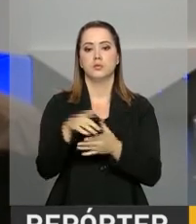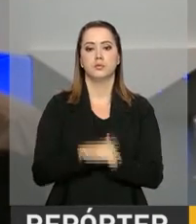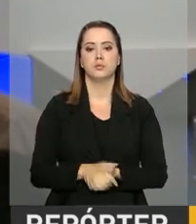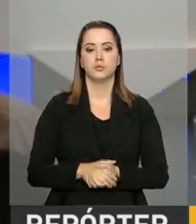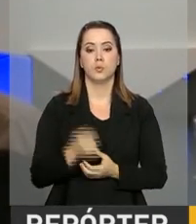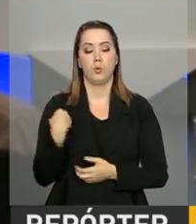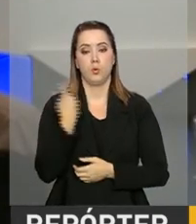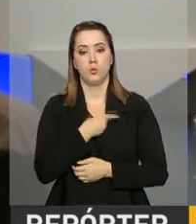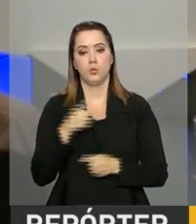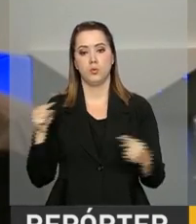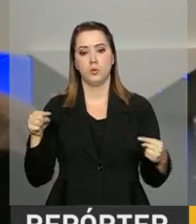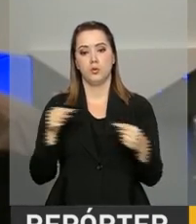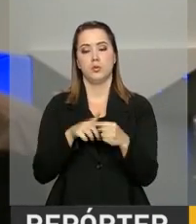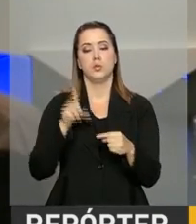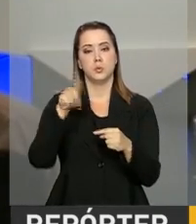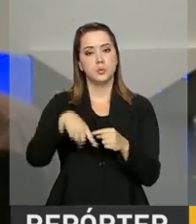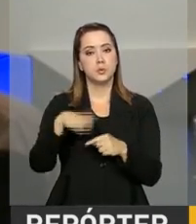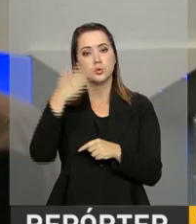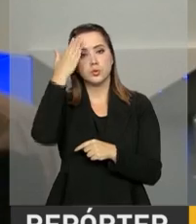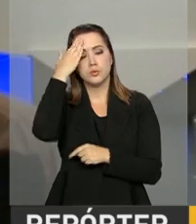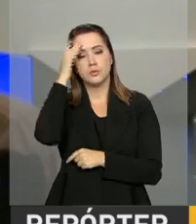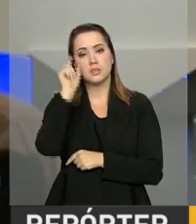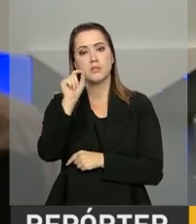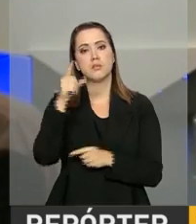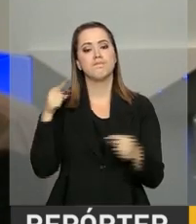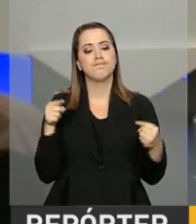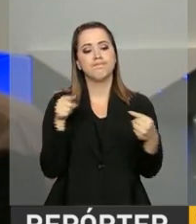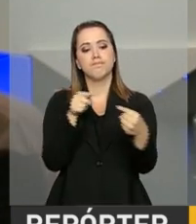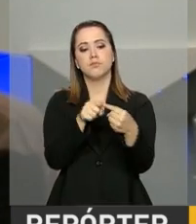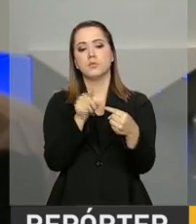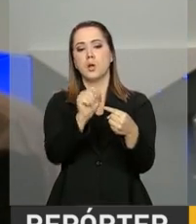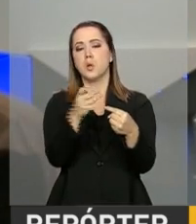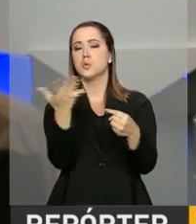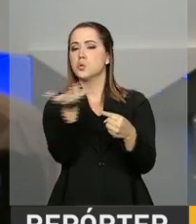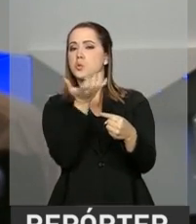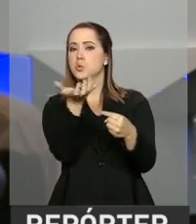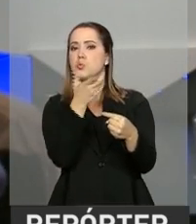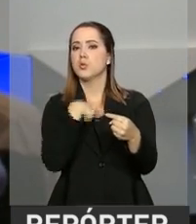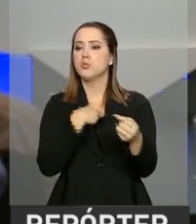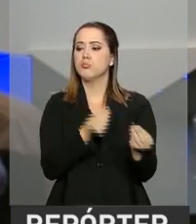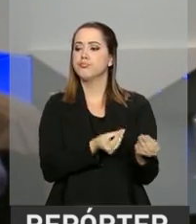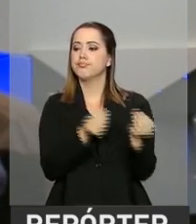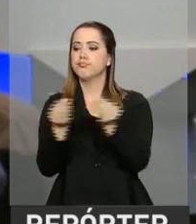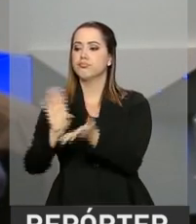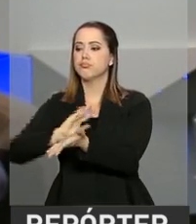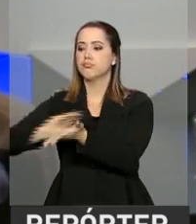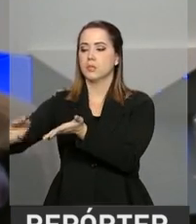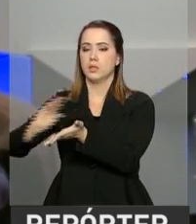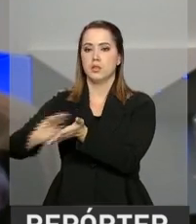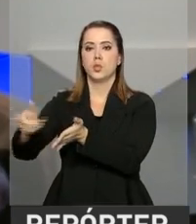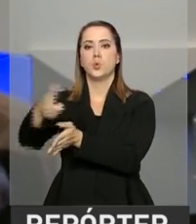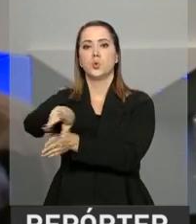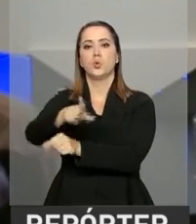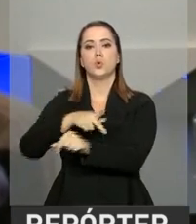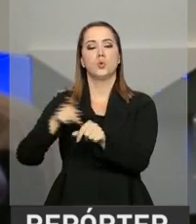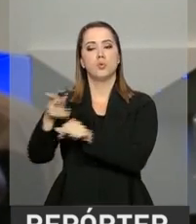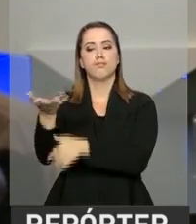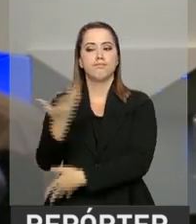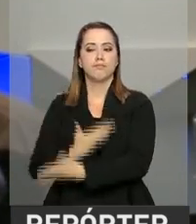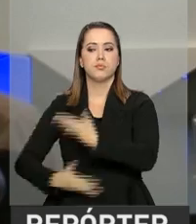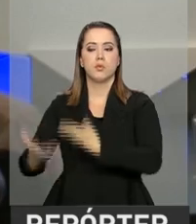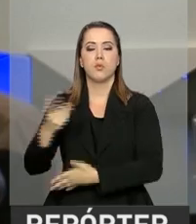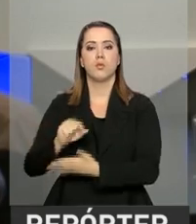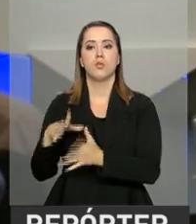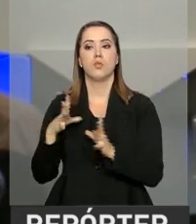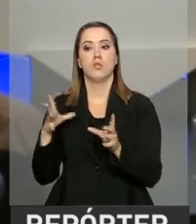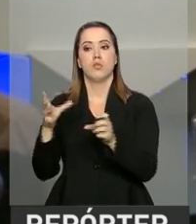é poder ouvir diretamente de quem deseja exportar, deseja investir, comércio e investimento nessa área